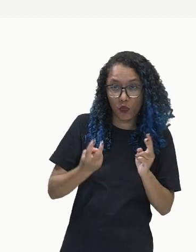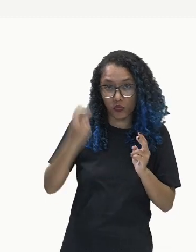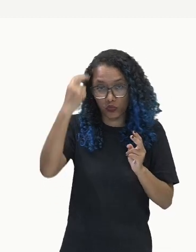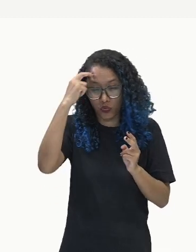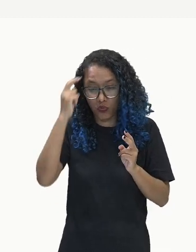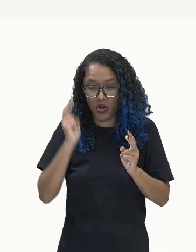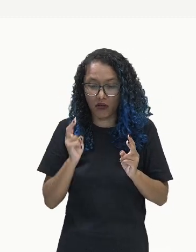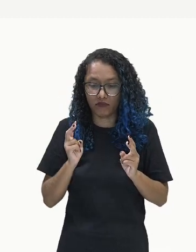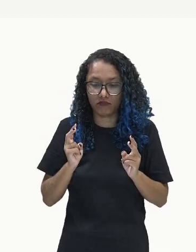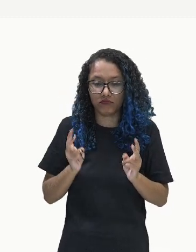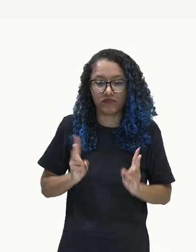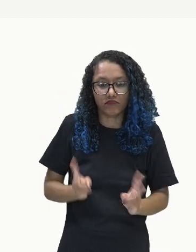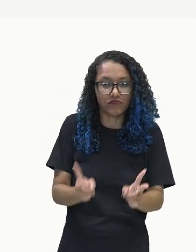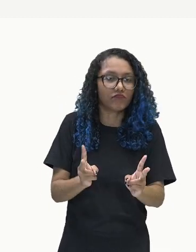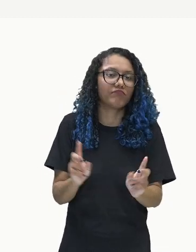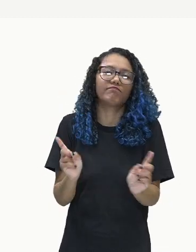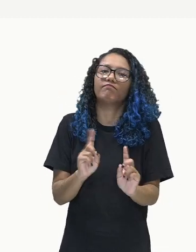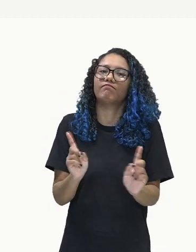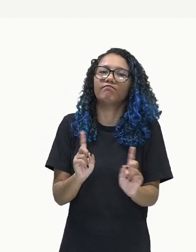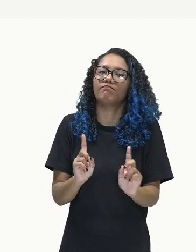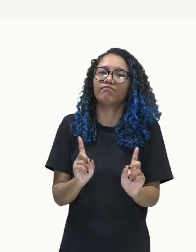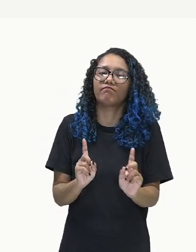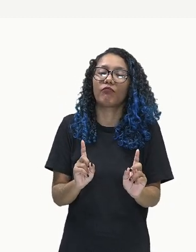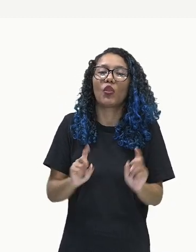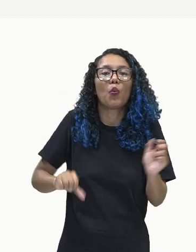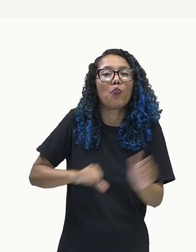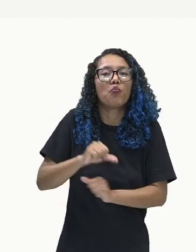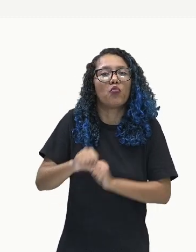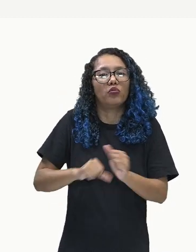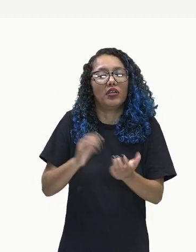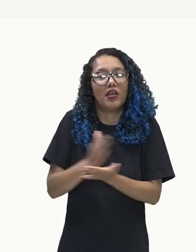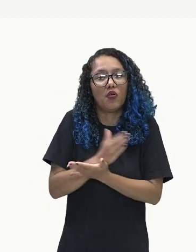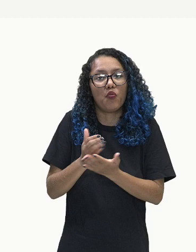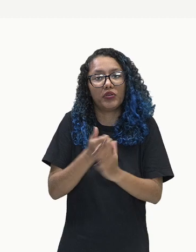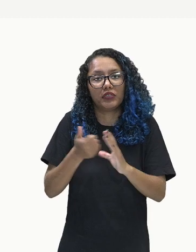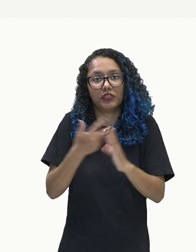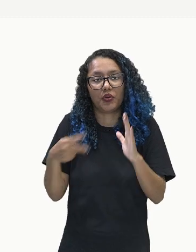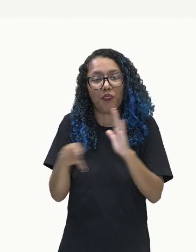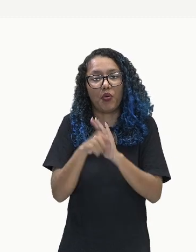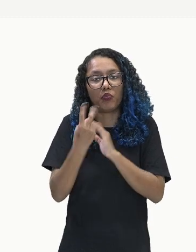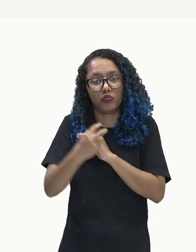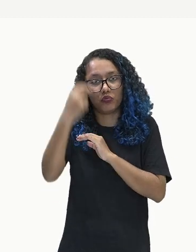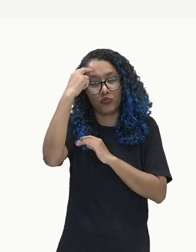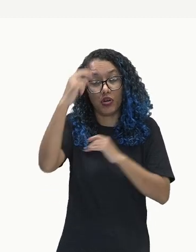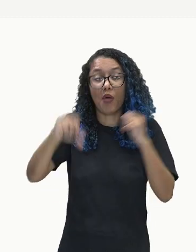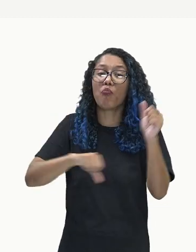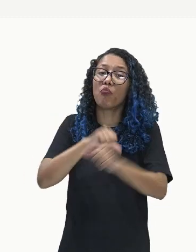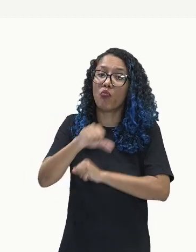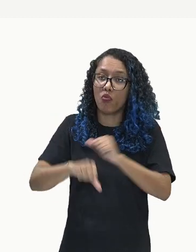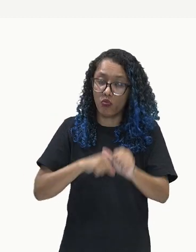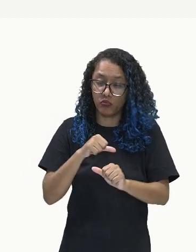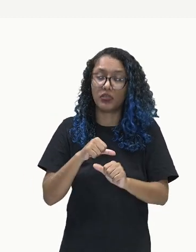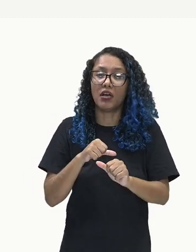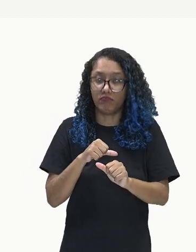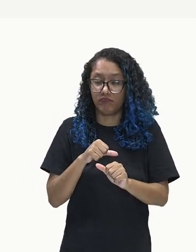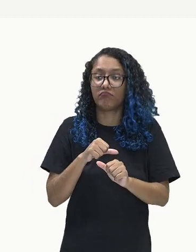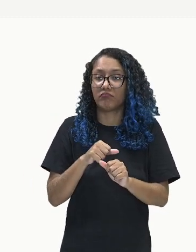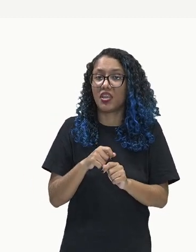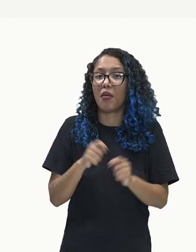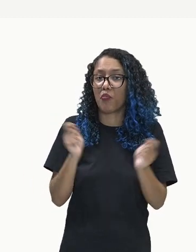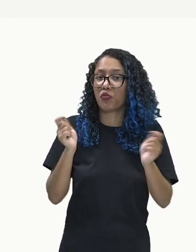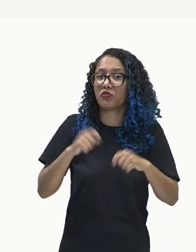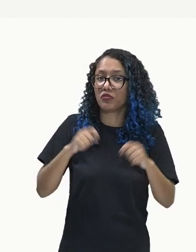gente compreende certos fatores da cultura que muda através do estudo da história.